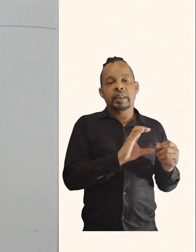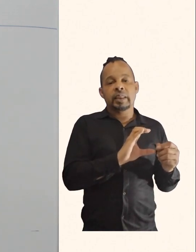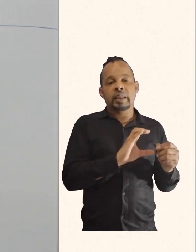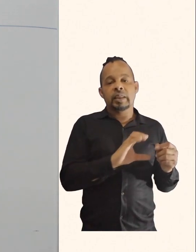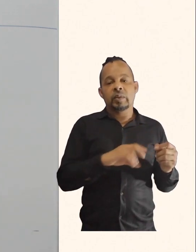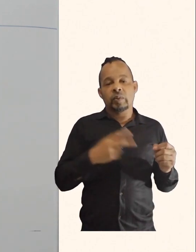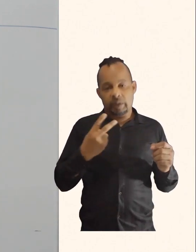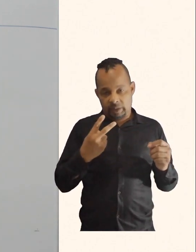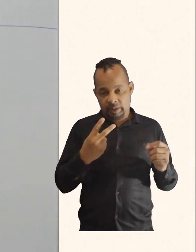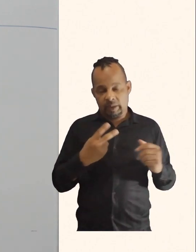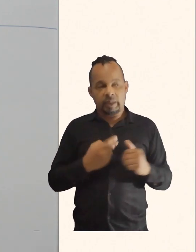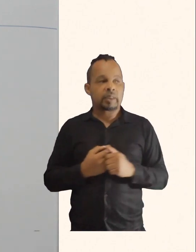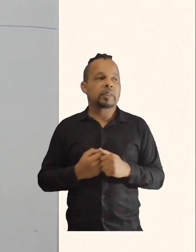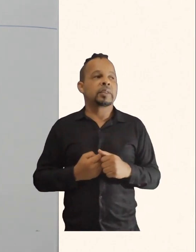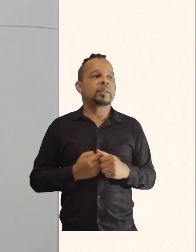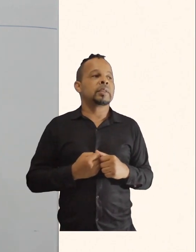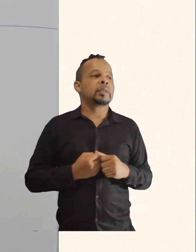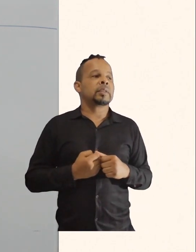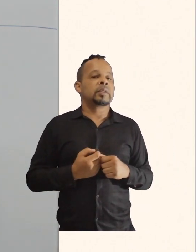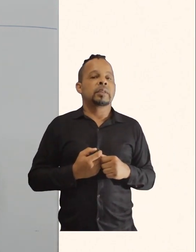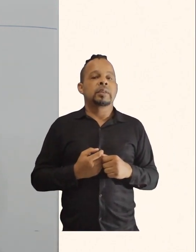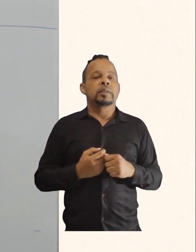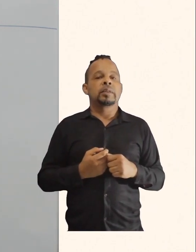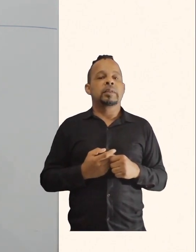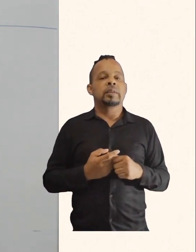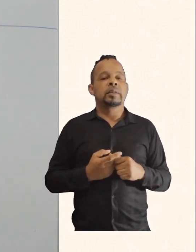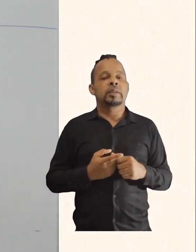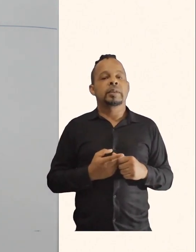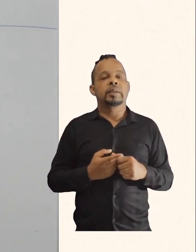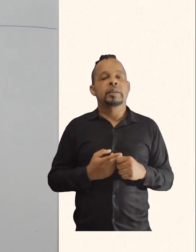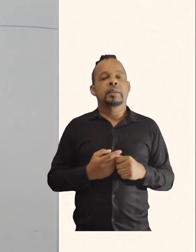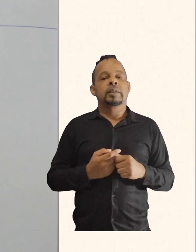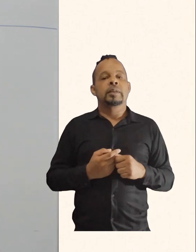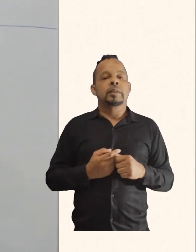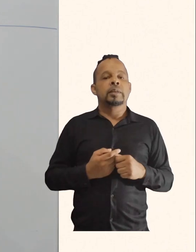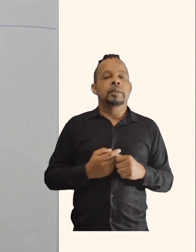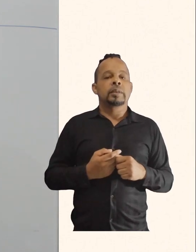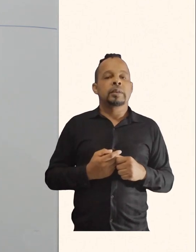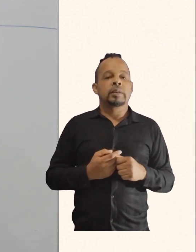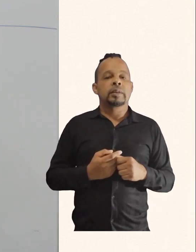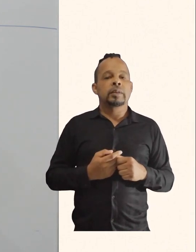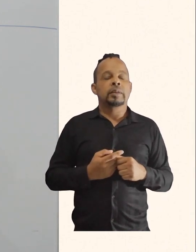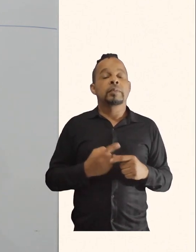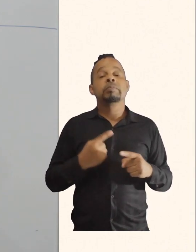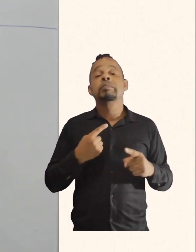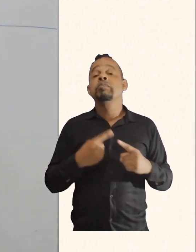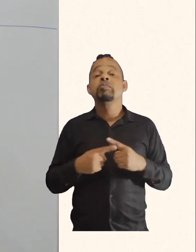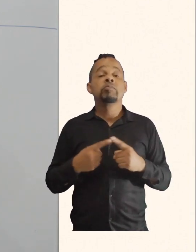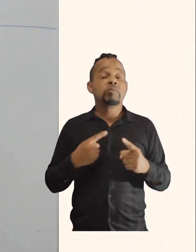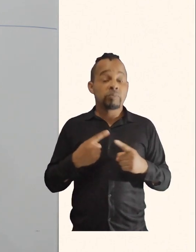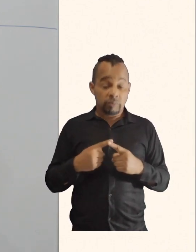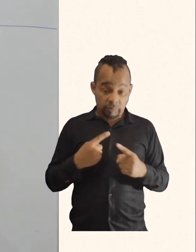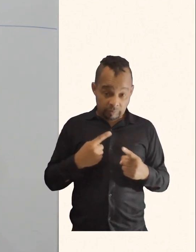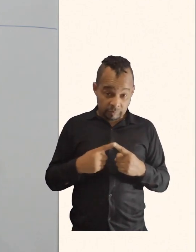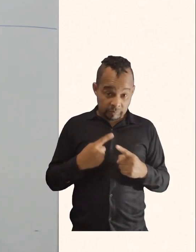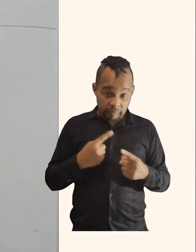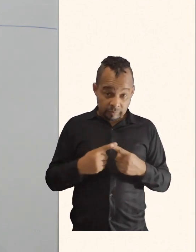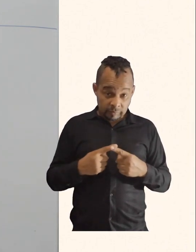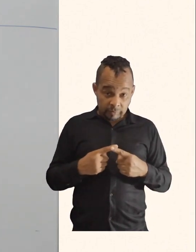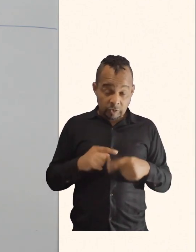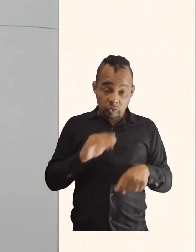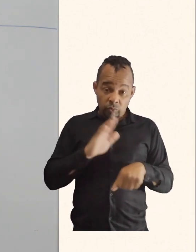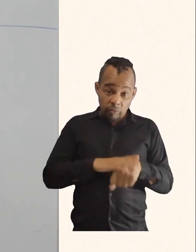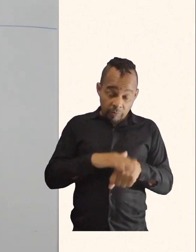curva C2. Daniel, por que você vai fazer essas duas curvas? Porque quando eu for utilizar